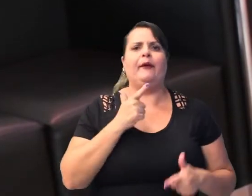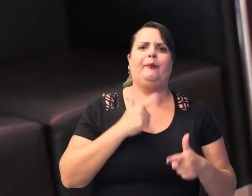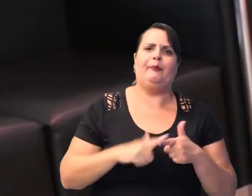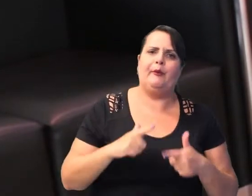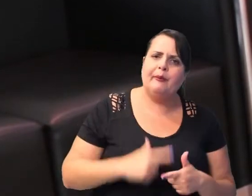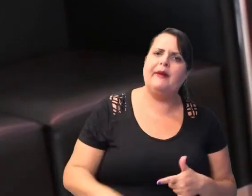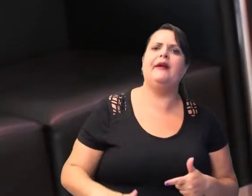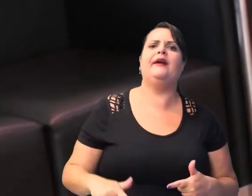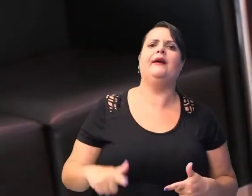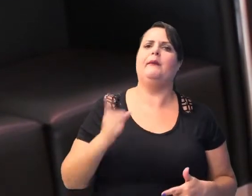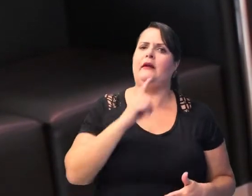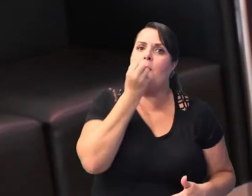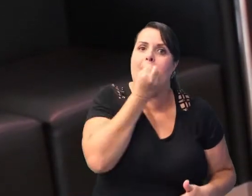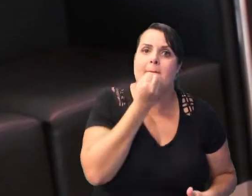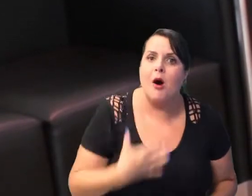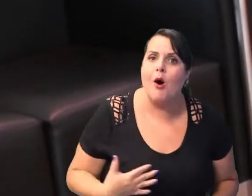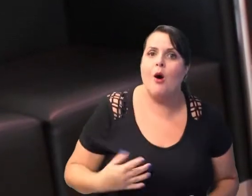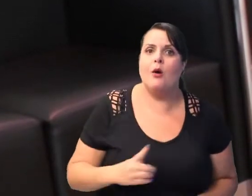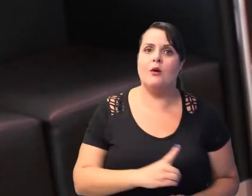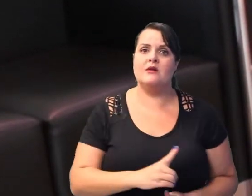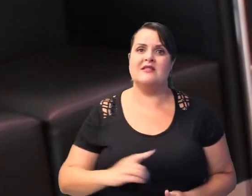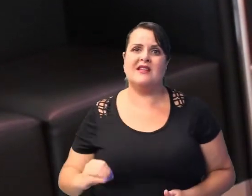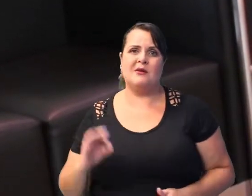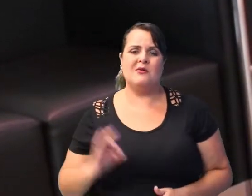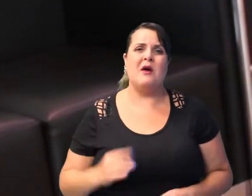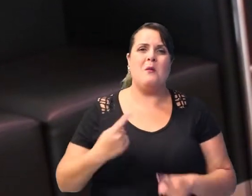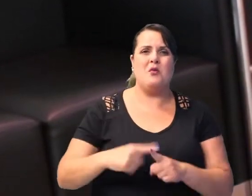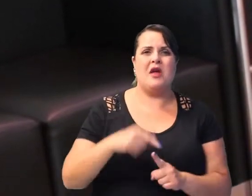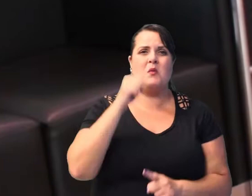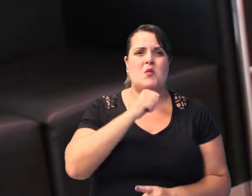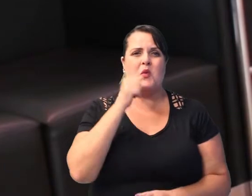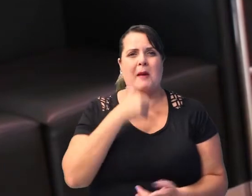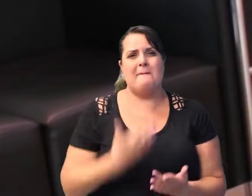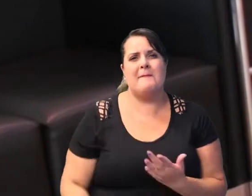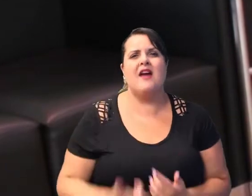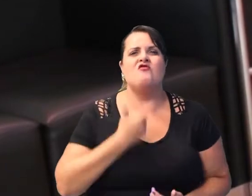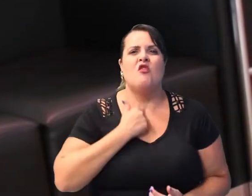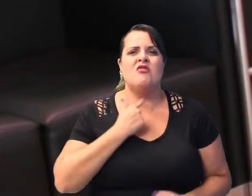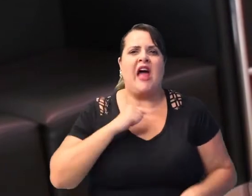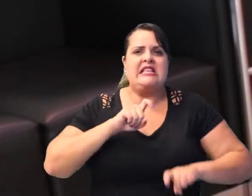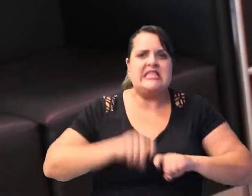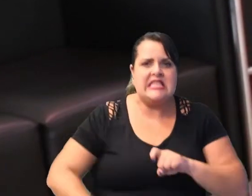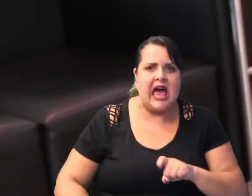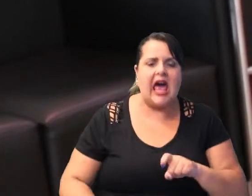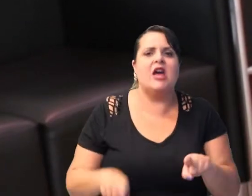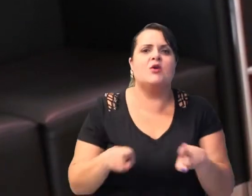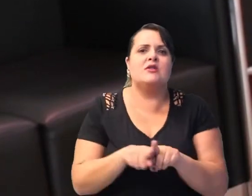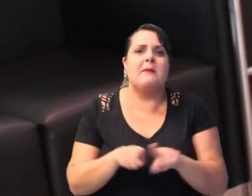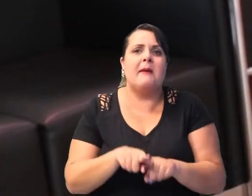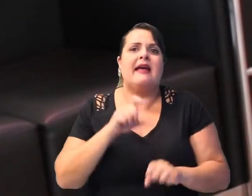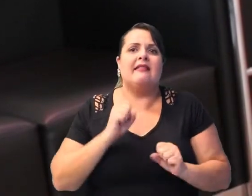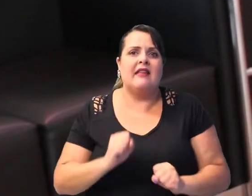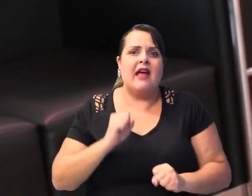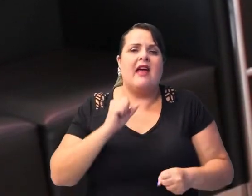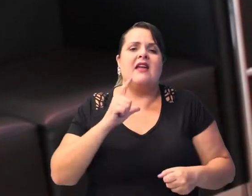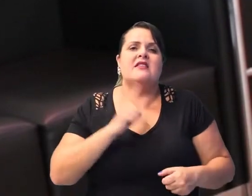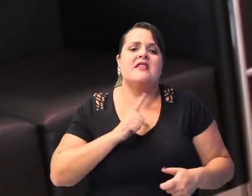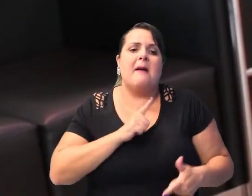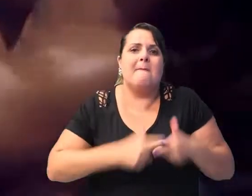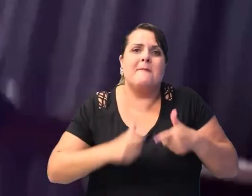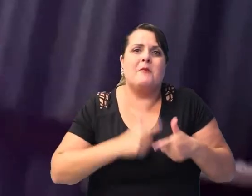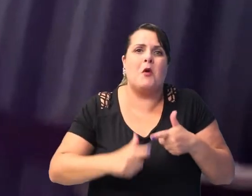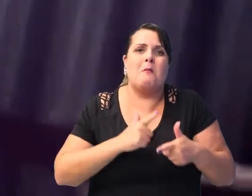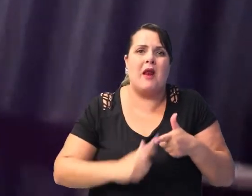todos aí abordados aí o efeito de cair libido ou do tromboembolismo mas hoje a gente não vai falar disso a gente vai